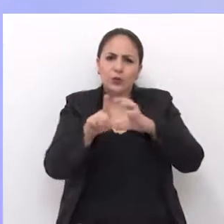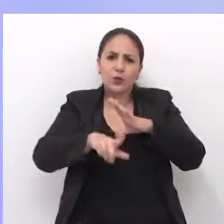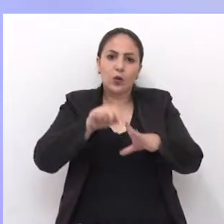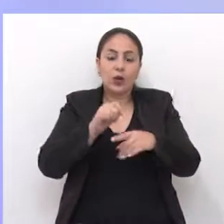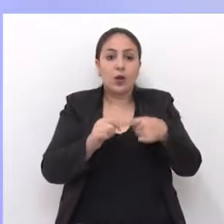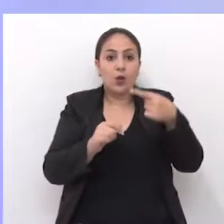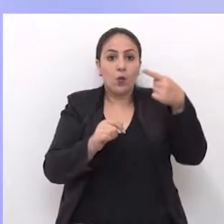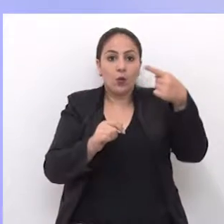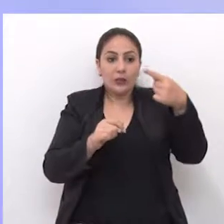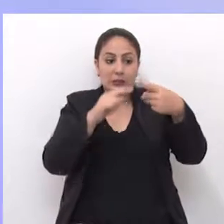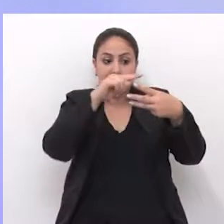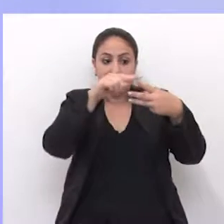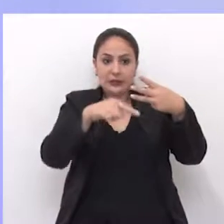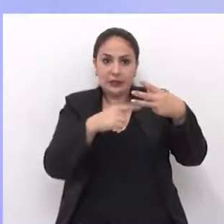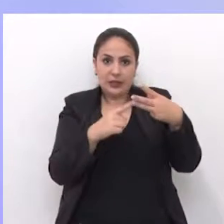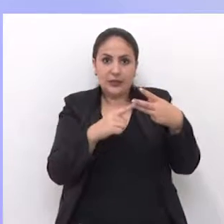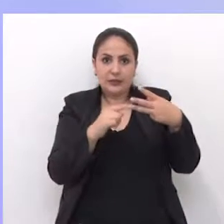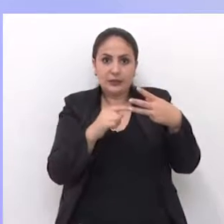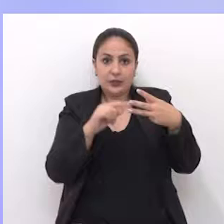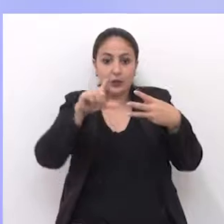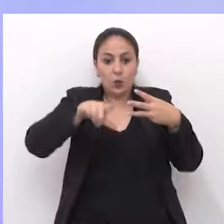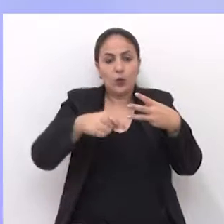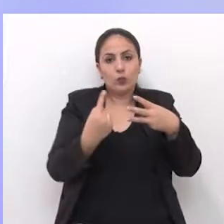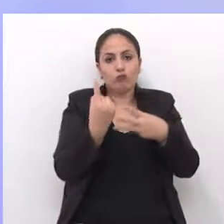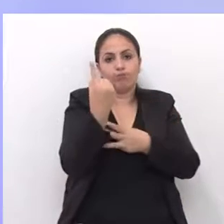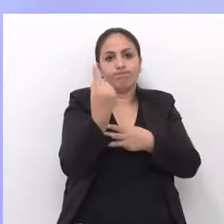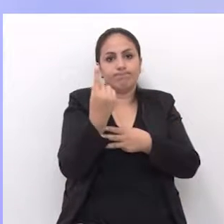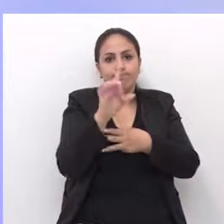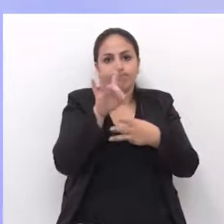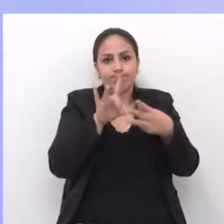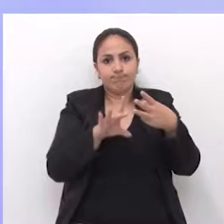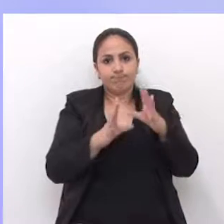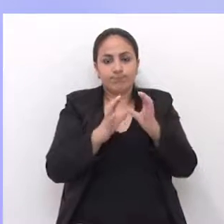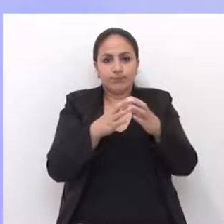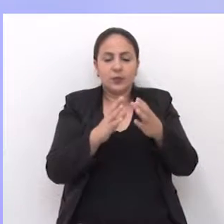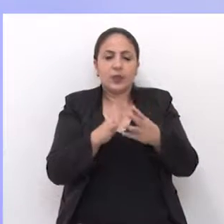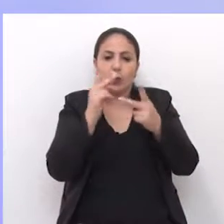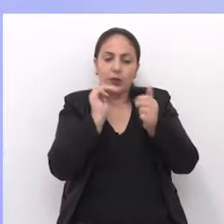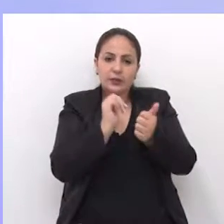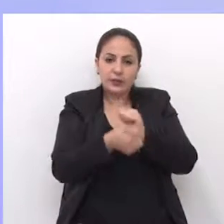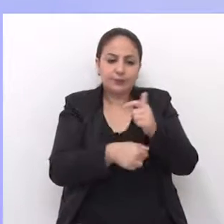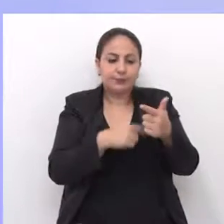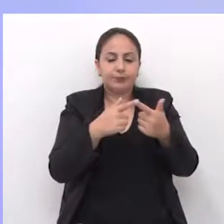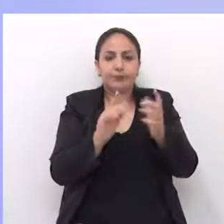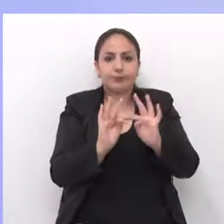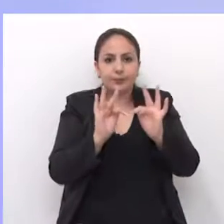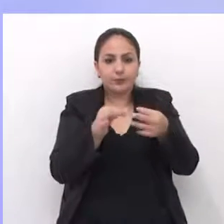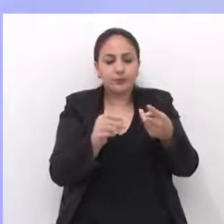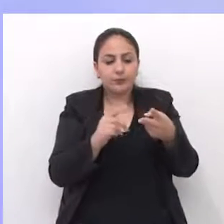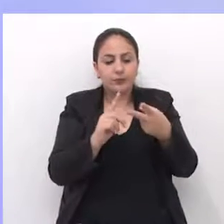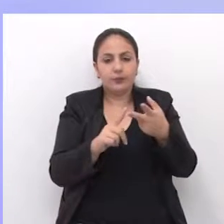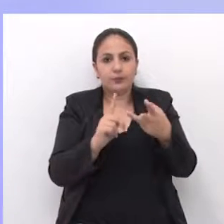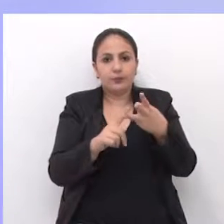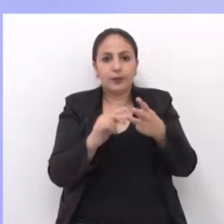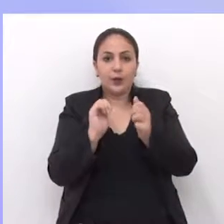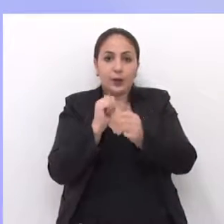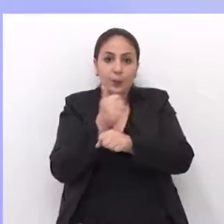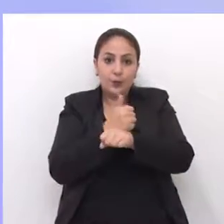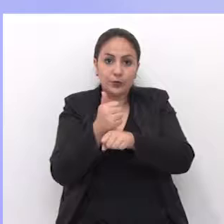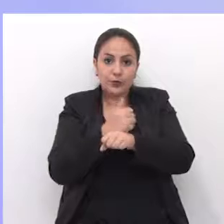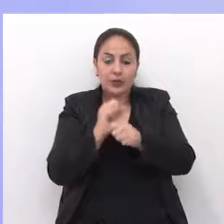3 finalistas de cada uma das categorias, como atleta, técnico, profissional de academia e